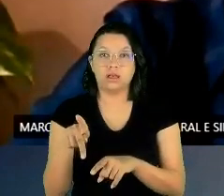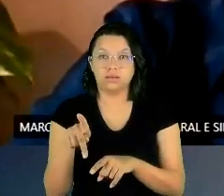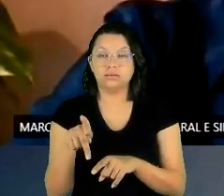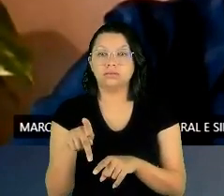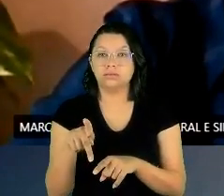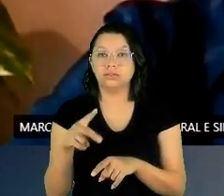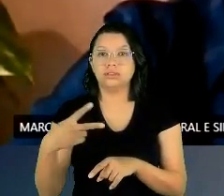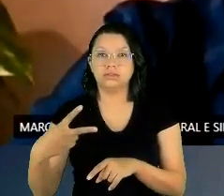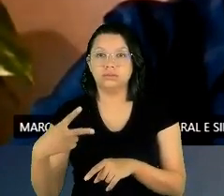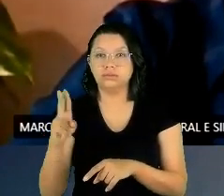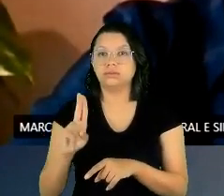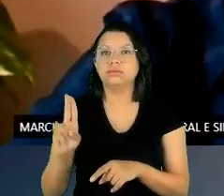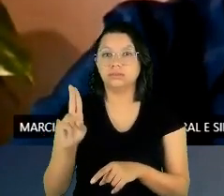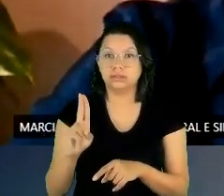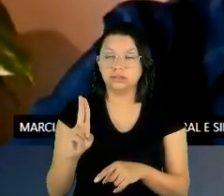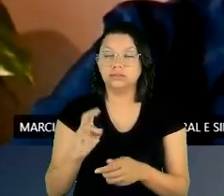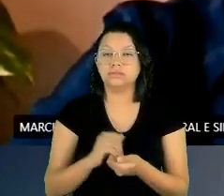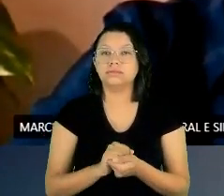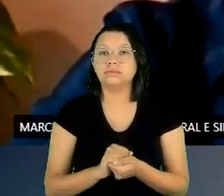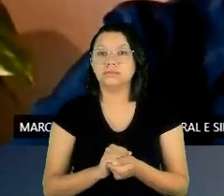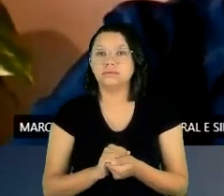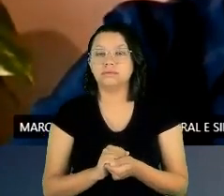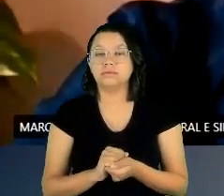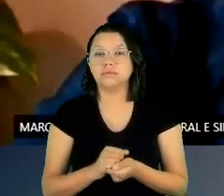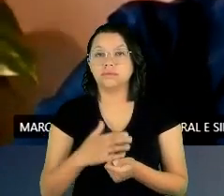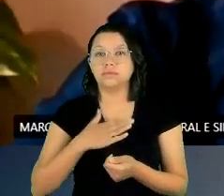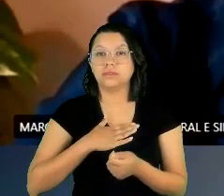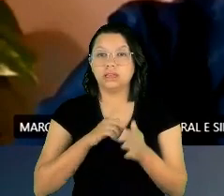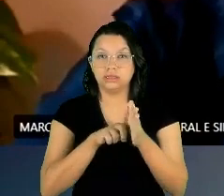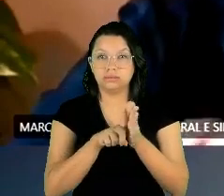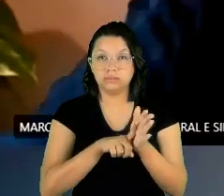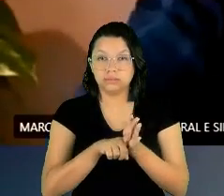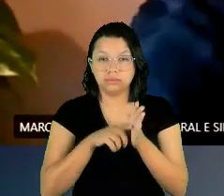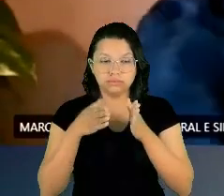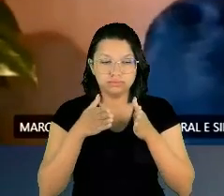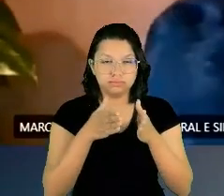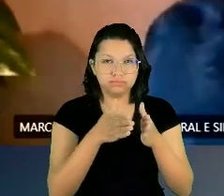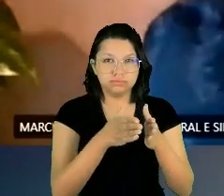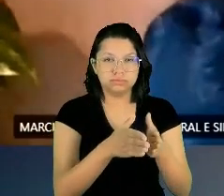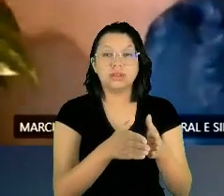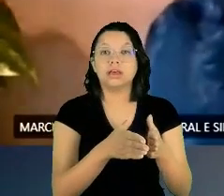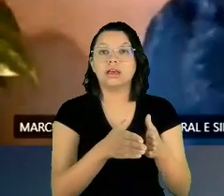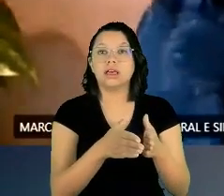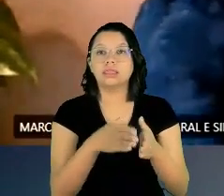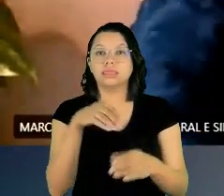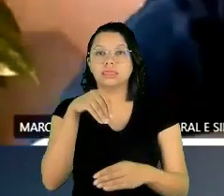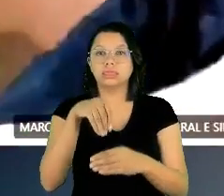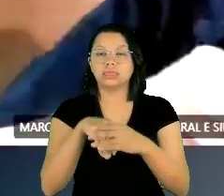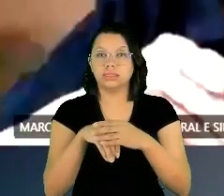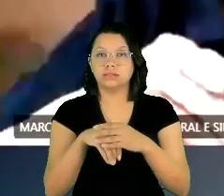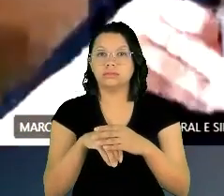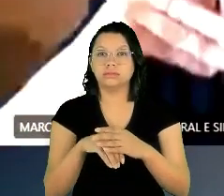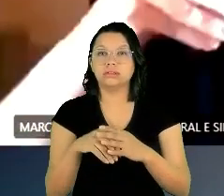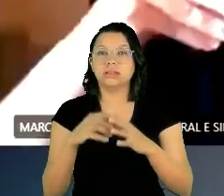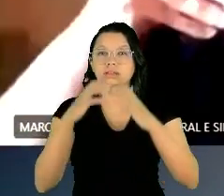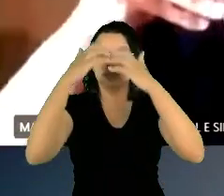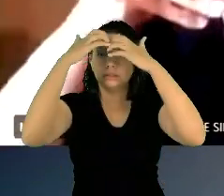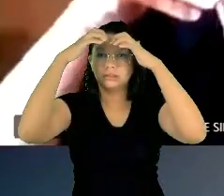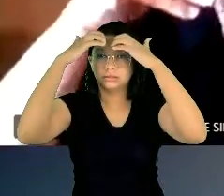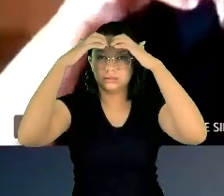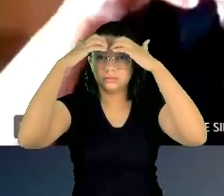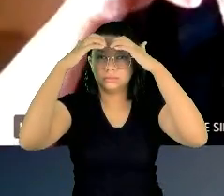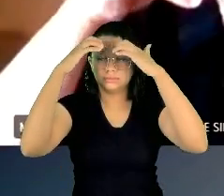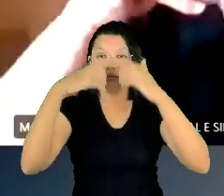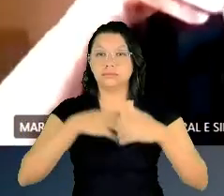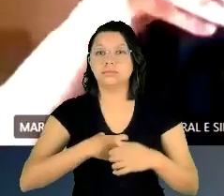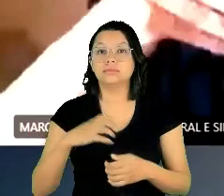também professora em duas universidades. E minha linha de pesquisa tem sido aí dentro da neurociência